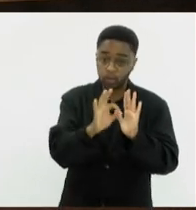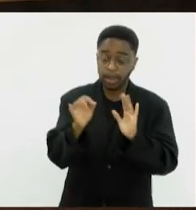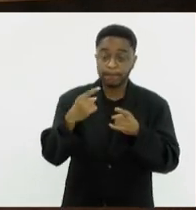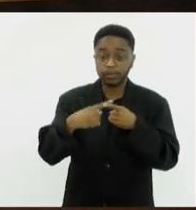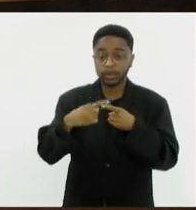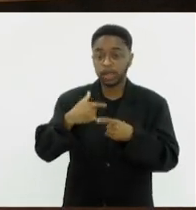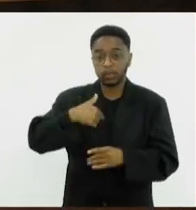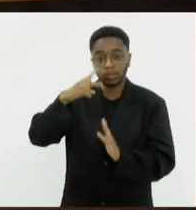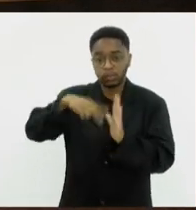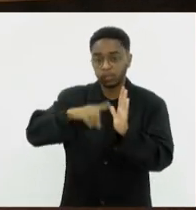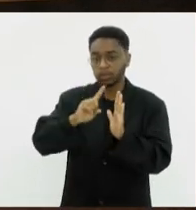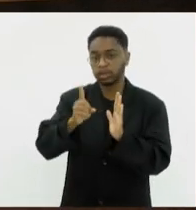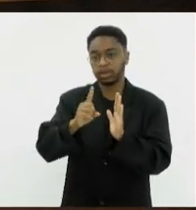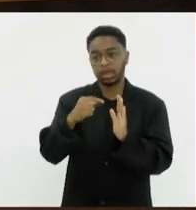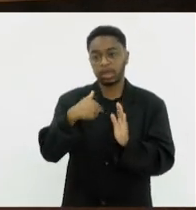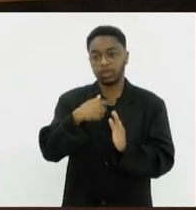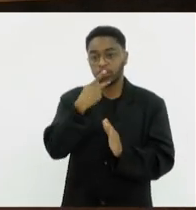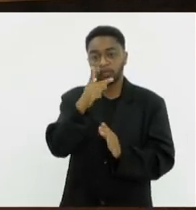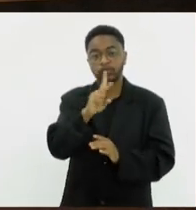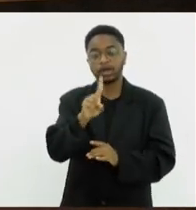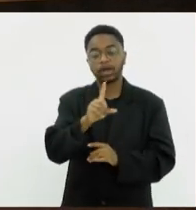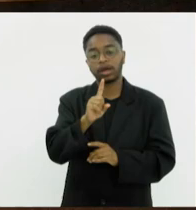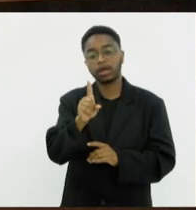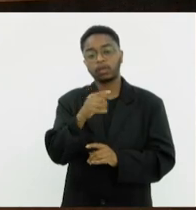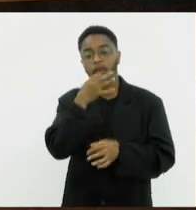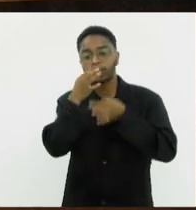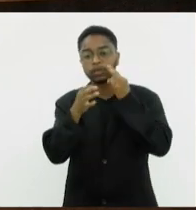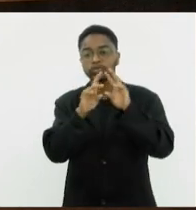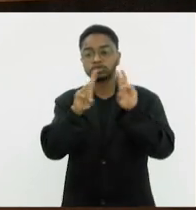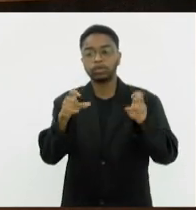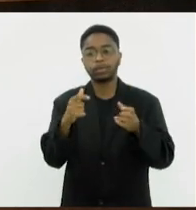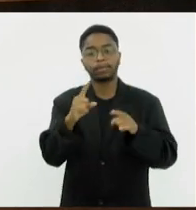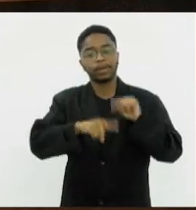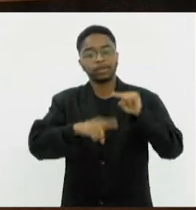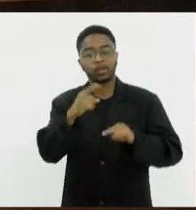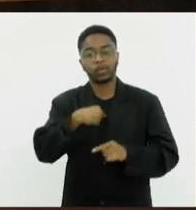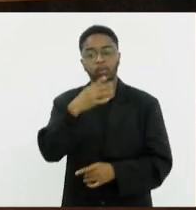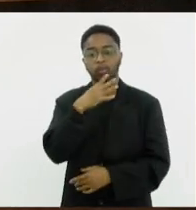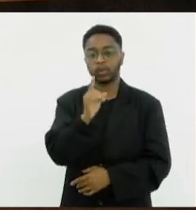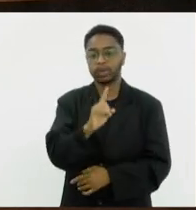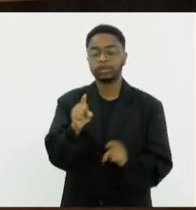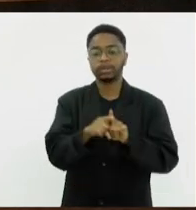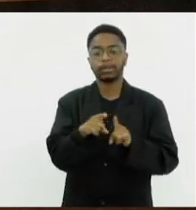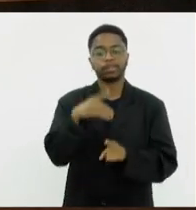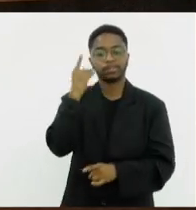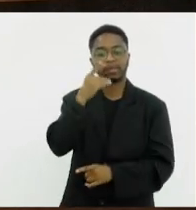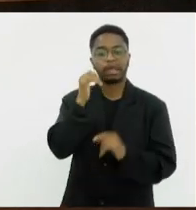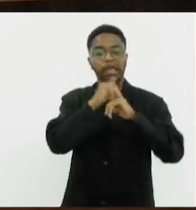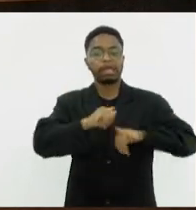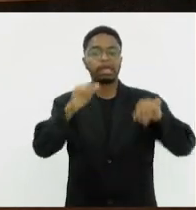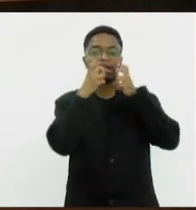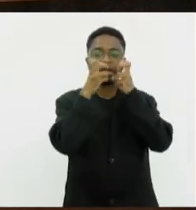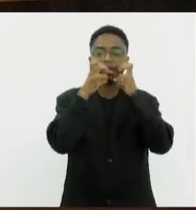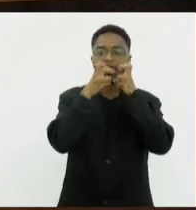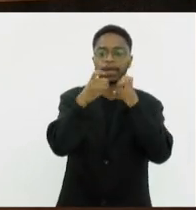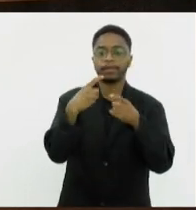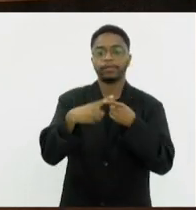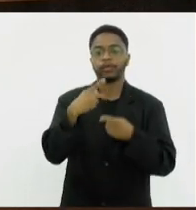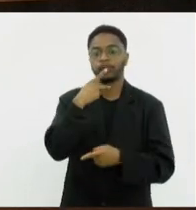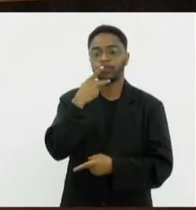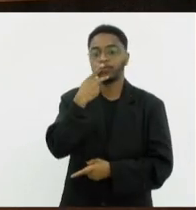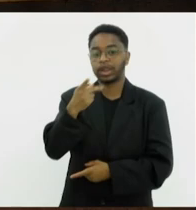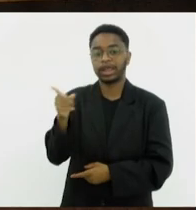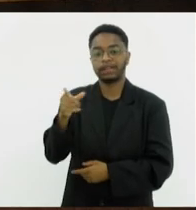obras que eu não conheço. Em segundo lugar, o deputado faz aqui um estardalhaço quando eu falo de que o deputado vende